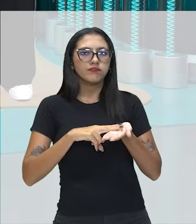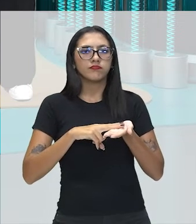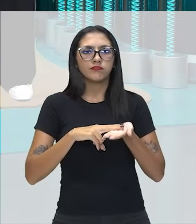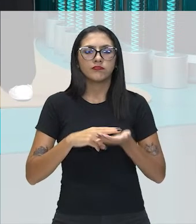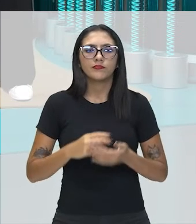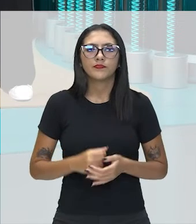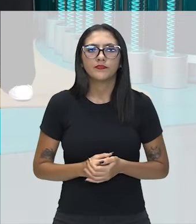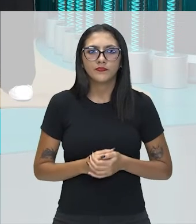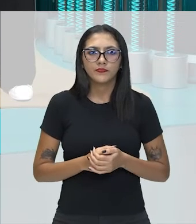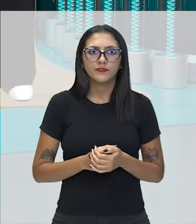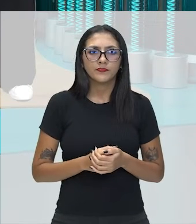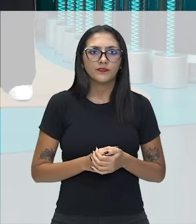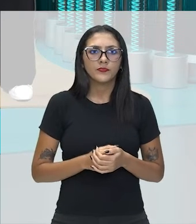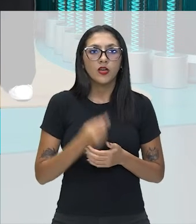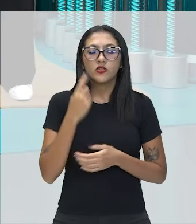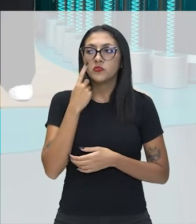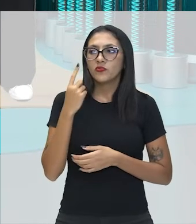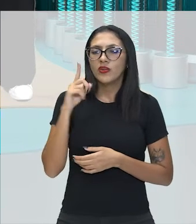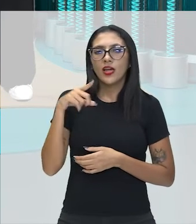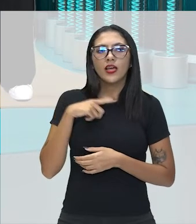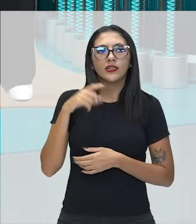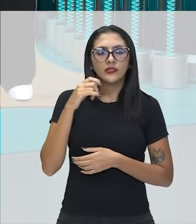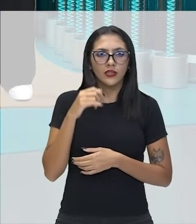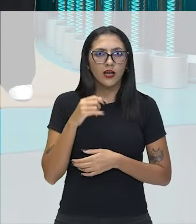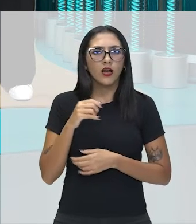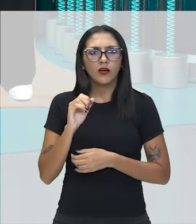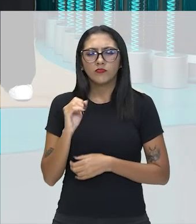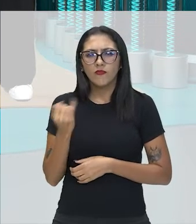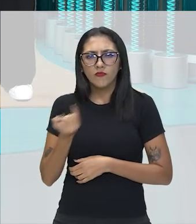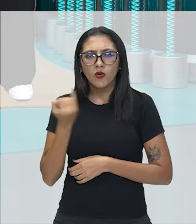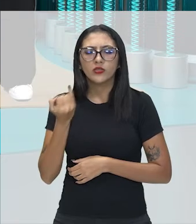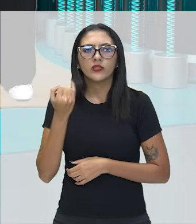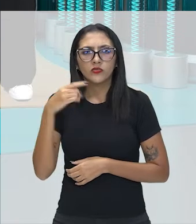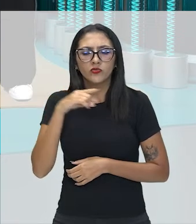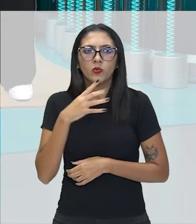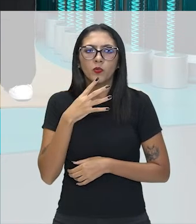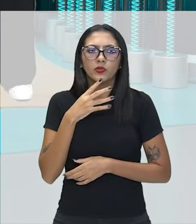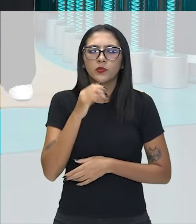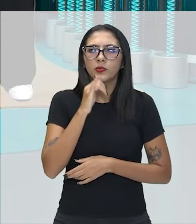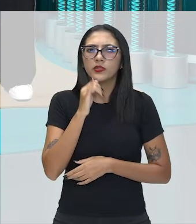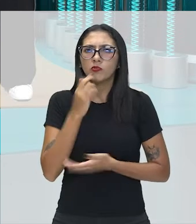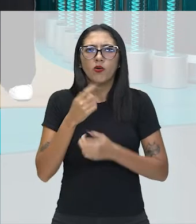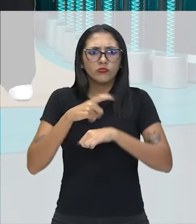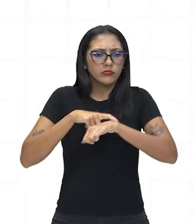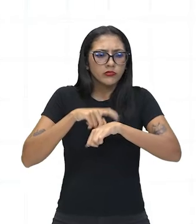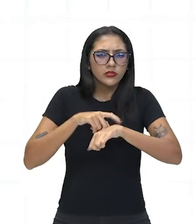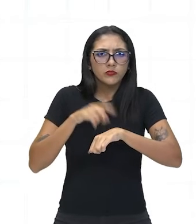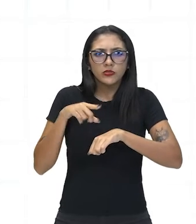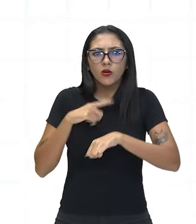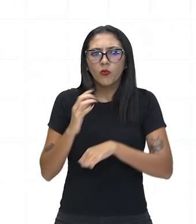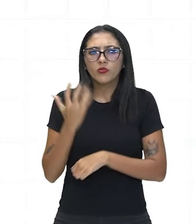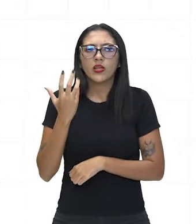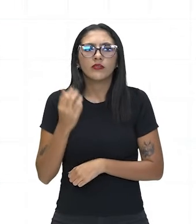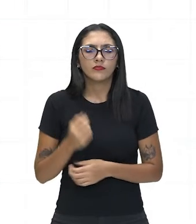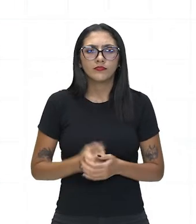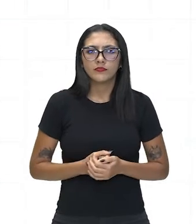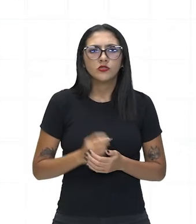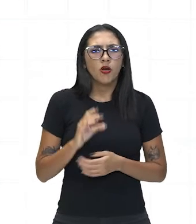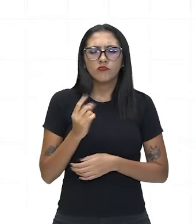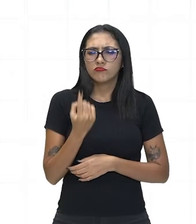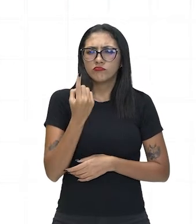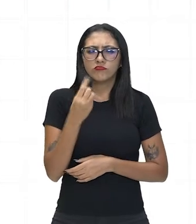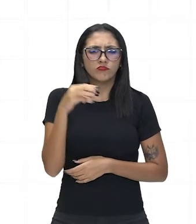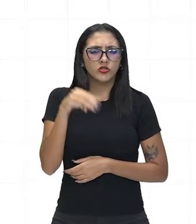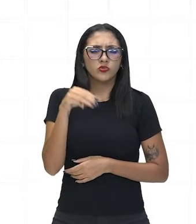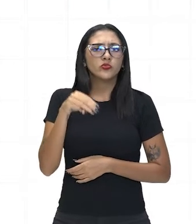informação agora na cartela, que a crise epiléptica, ela dura ali em torno de 1 minuto, né? E depois